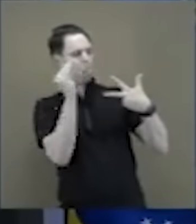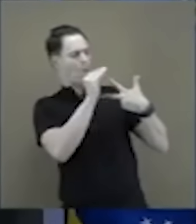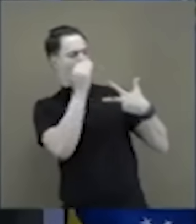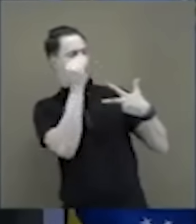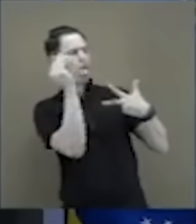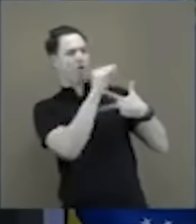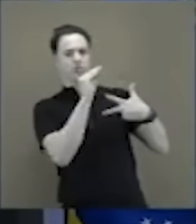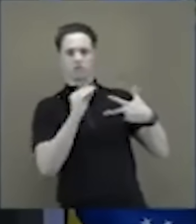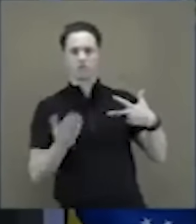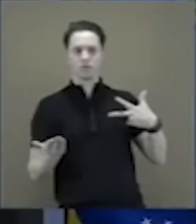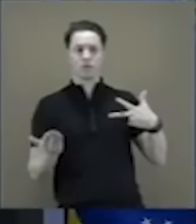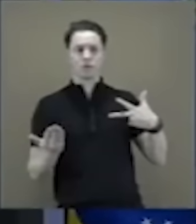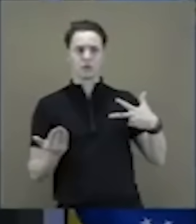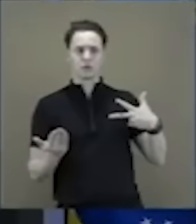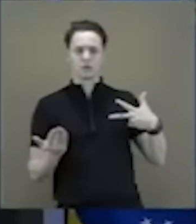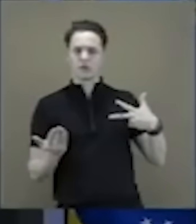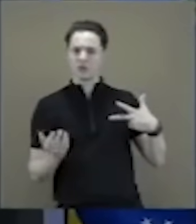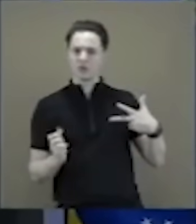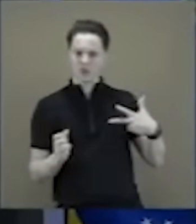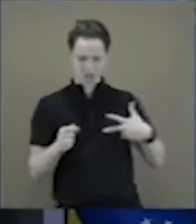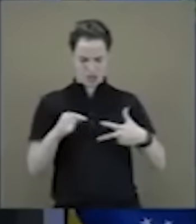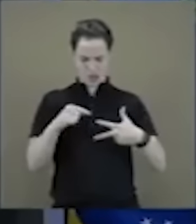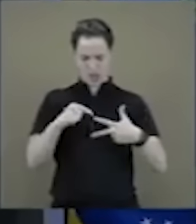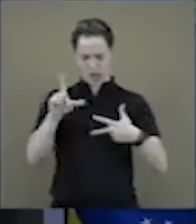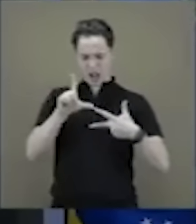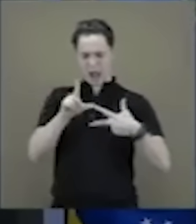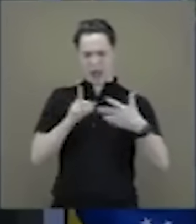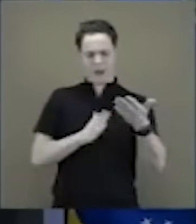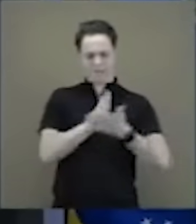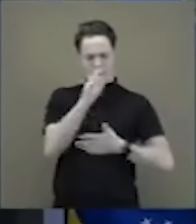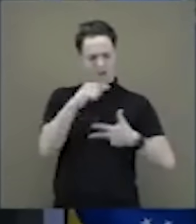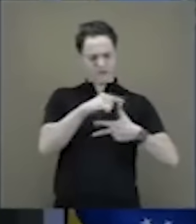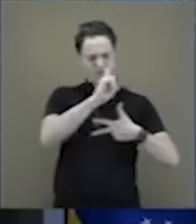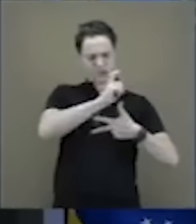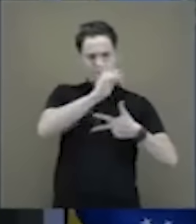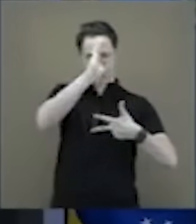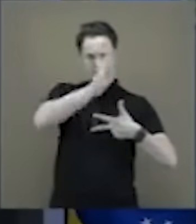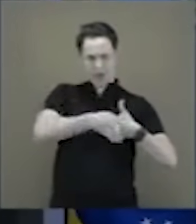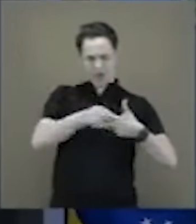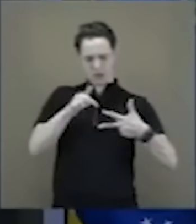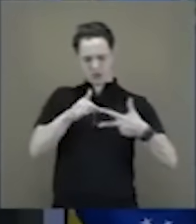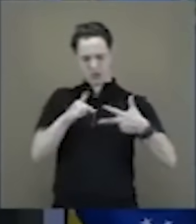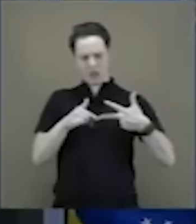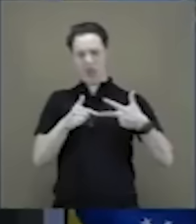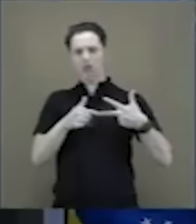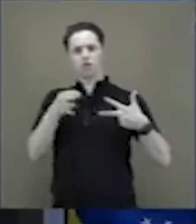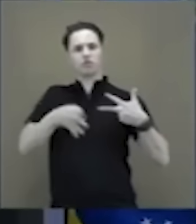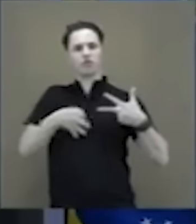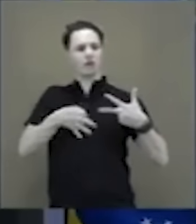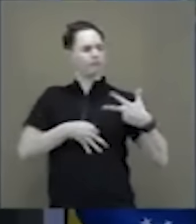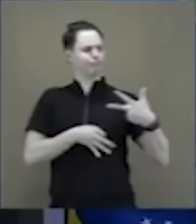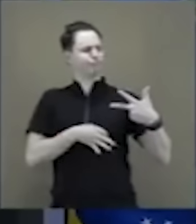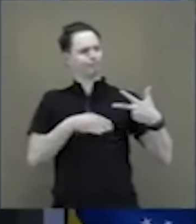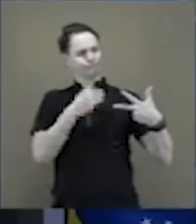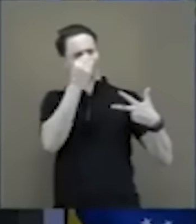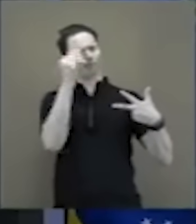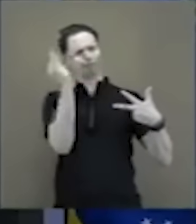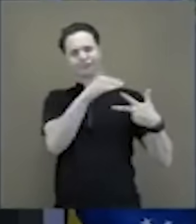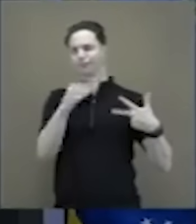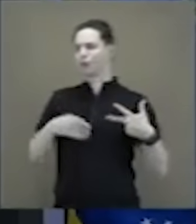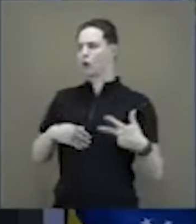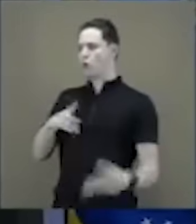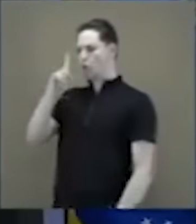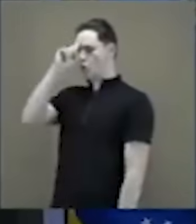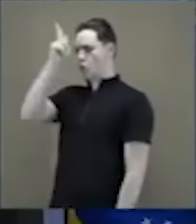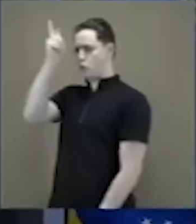vale mais o que o Parlamento aprova e o que o Executivo sanciona. O que vale é